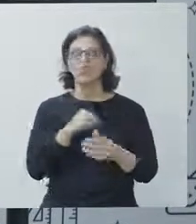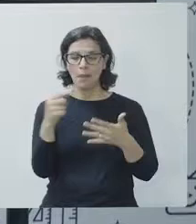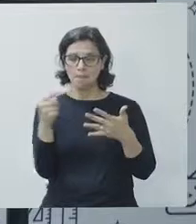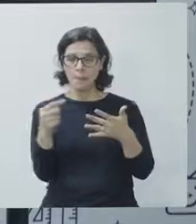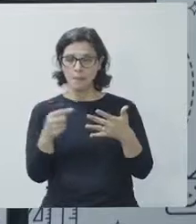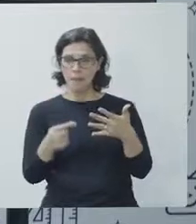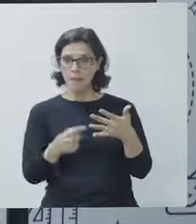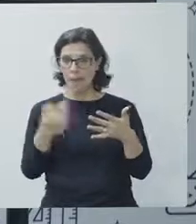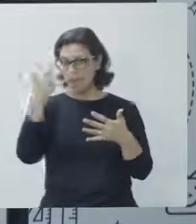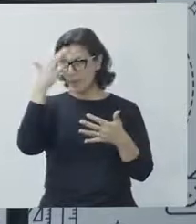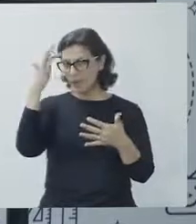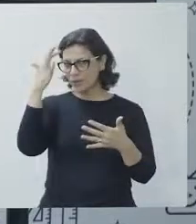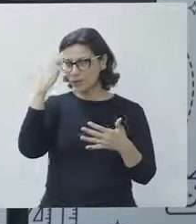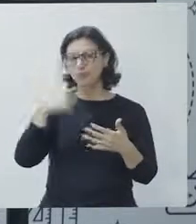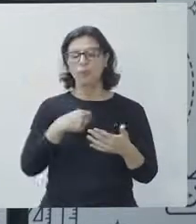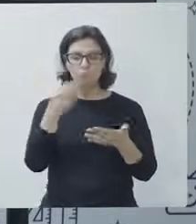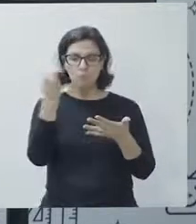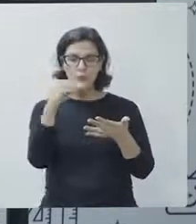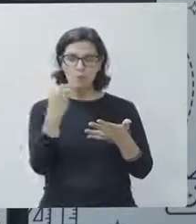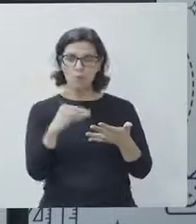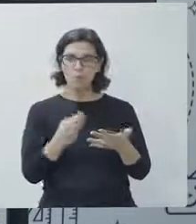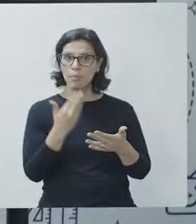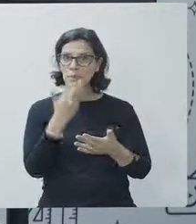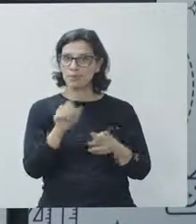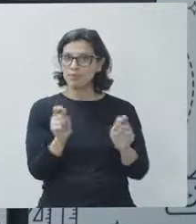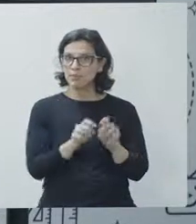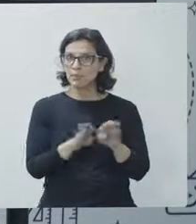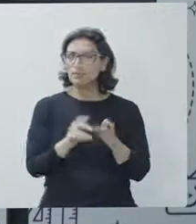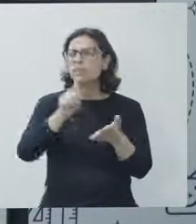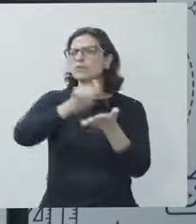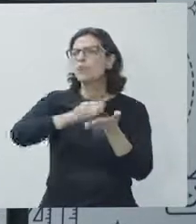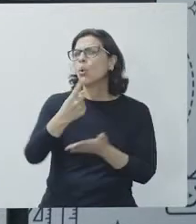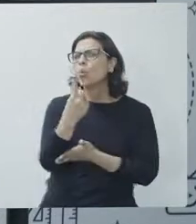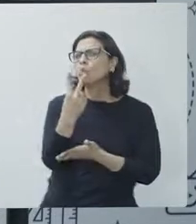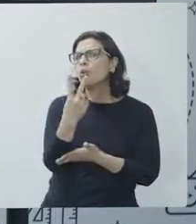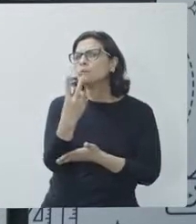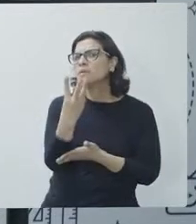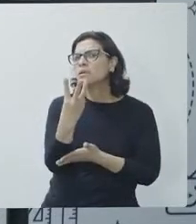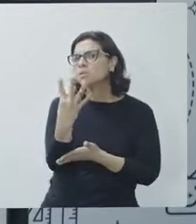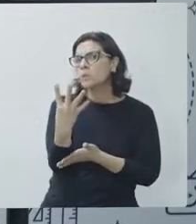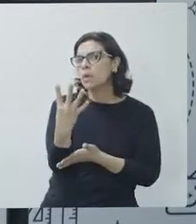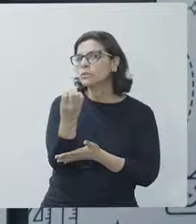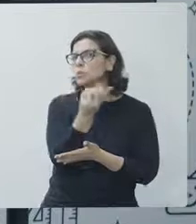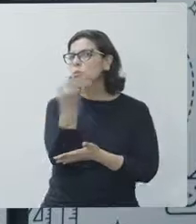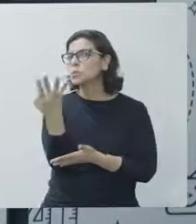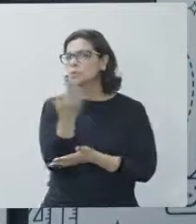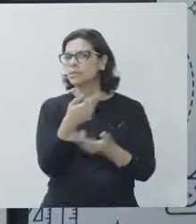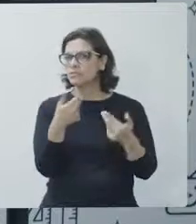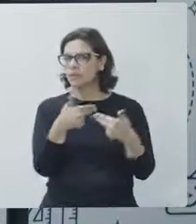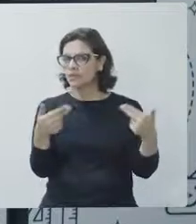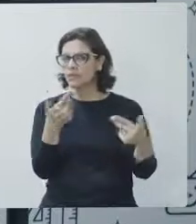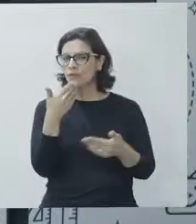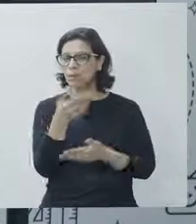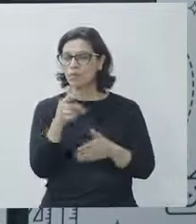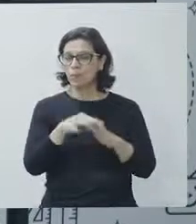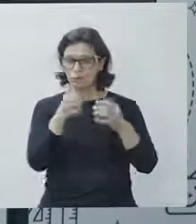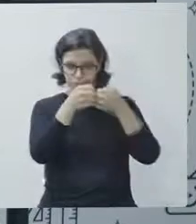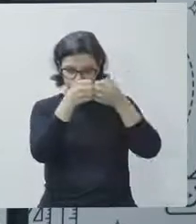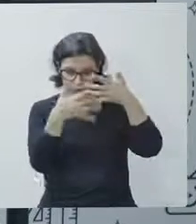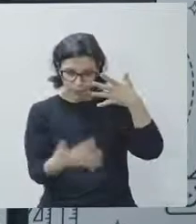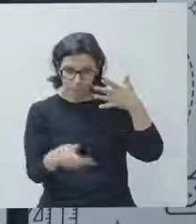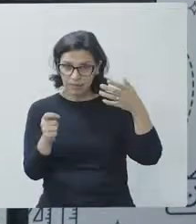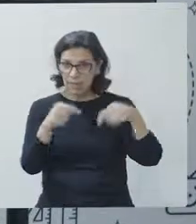pela minha cabeça que eu poderia pedir. E será que você marcou 1, 2, 3? Será que deu tempo de você marcar